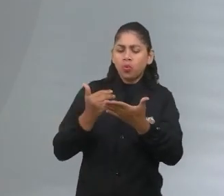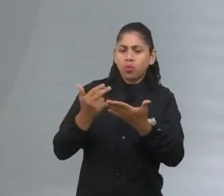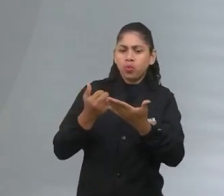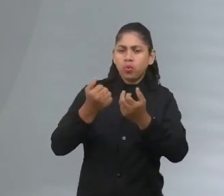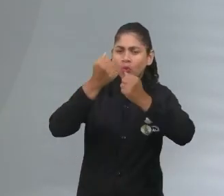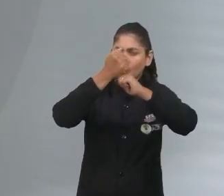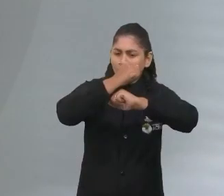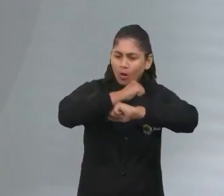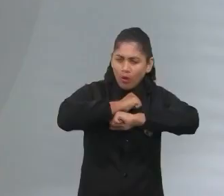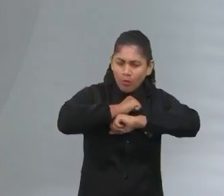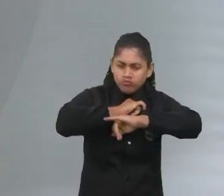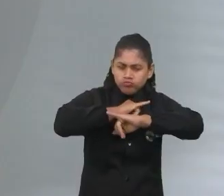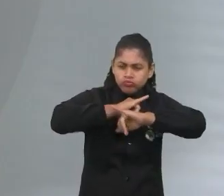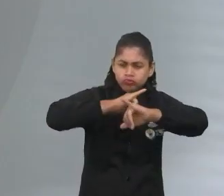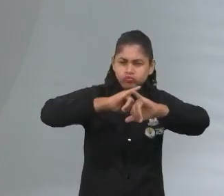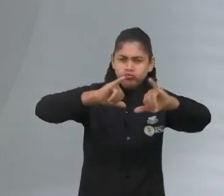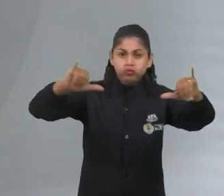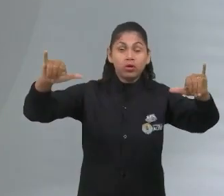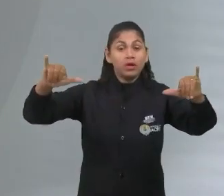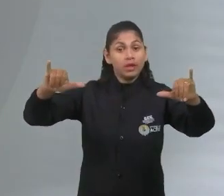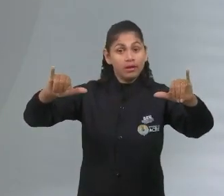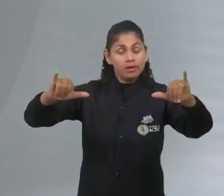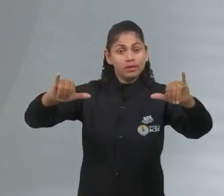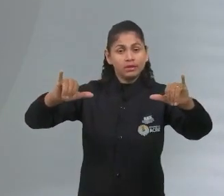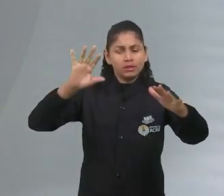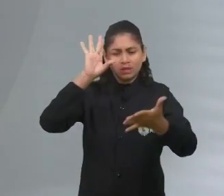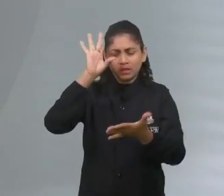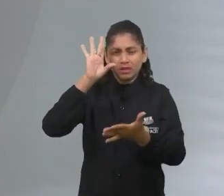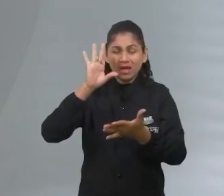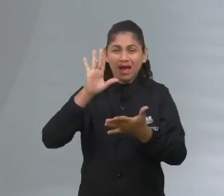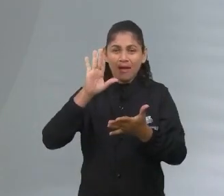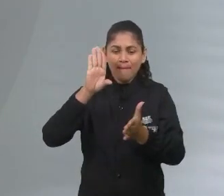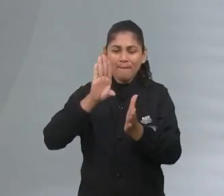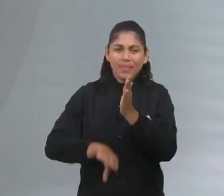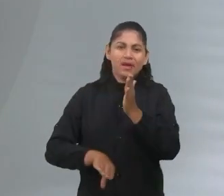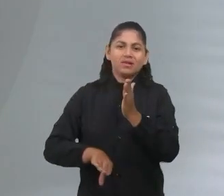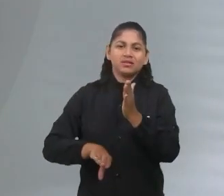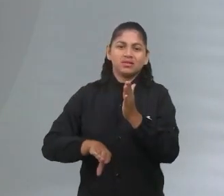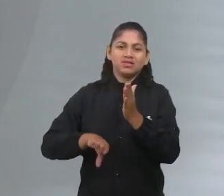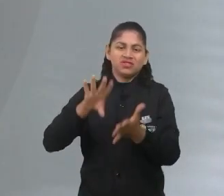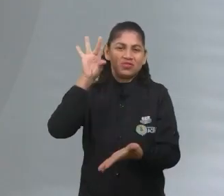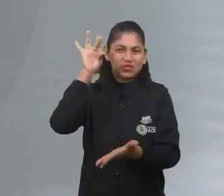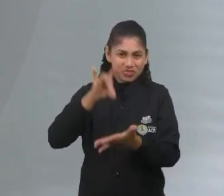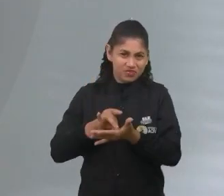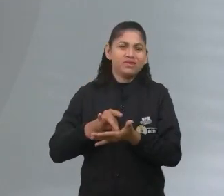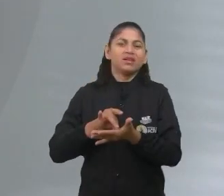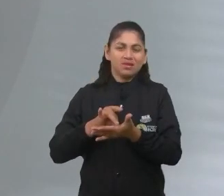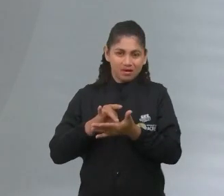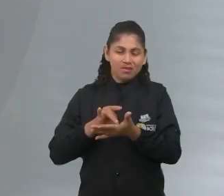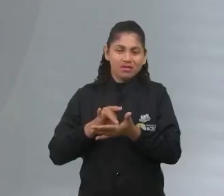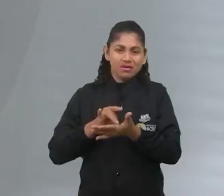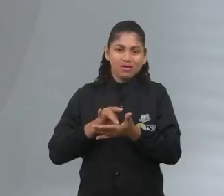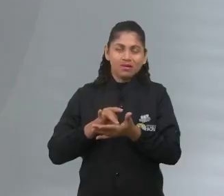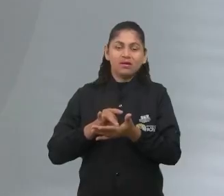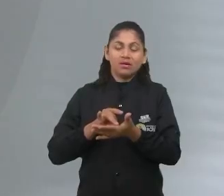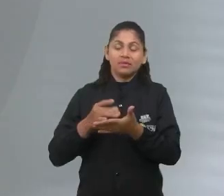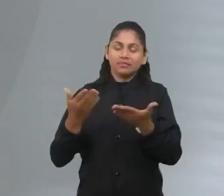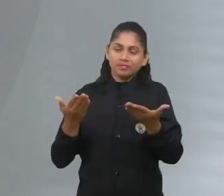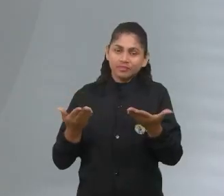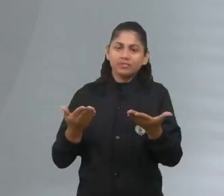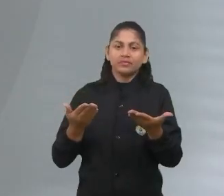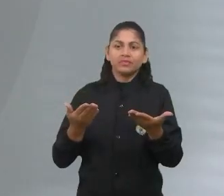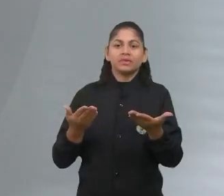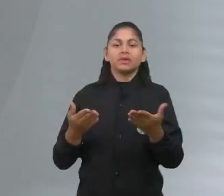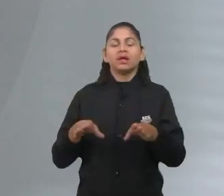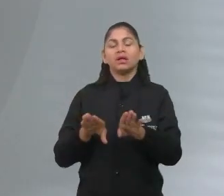eu acabo tirando a aura da arte original, ele também vai achar vantajoso o fato de que a gente,